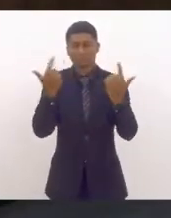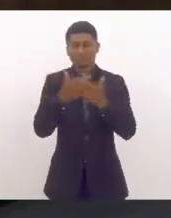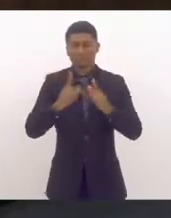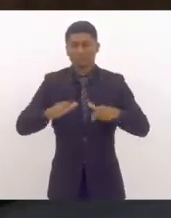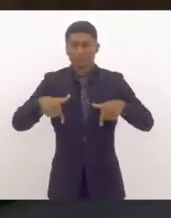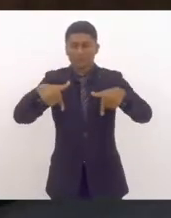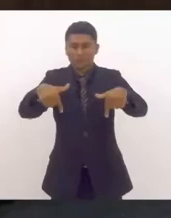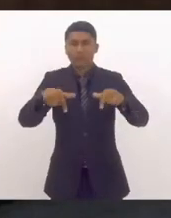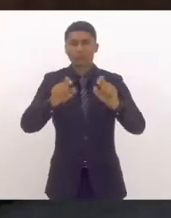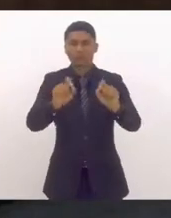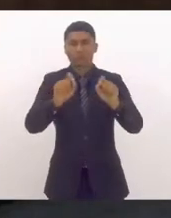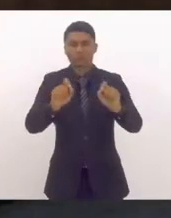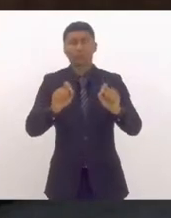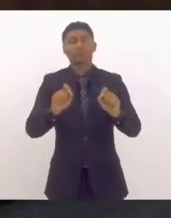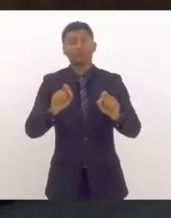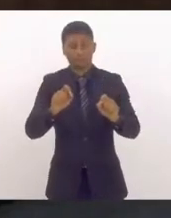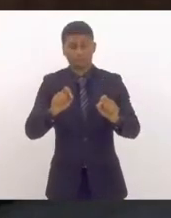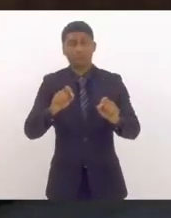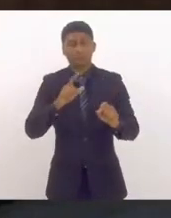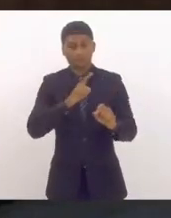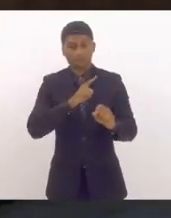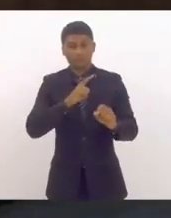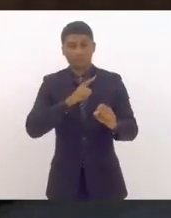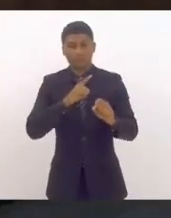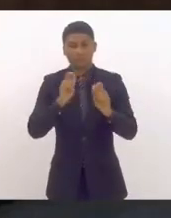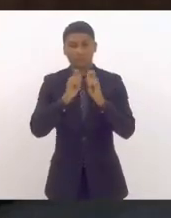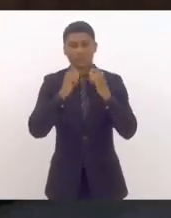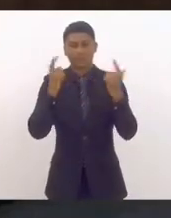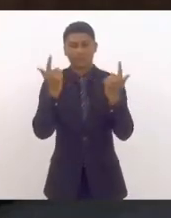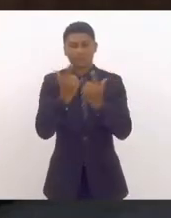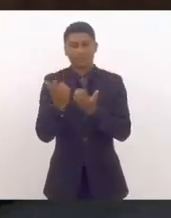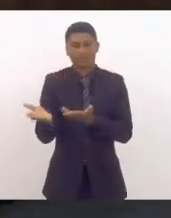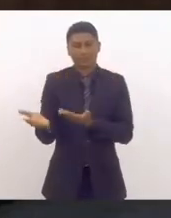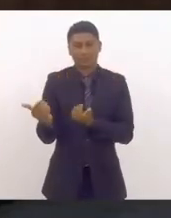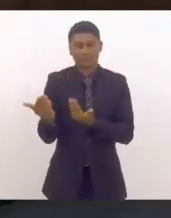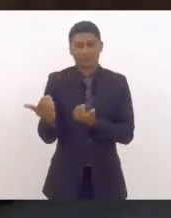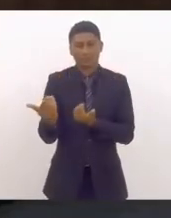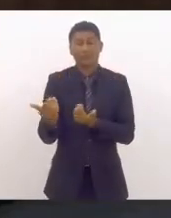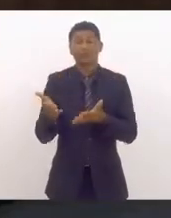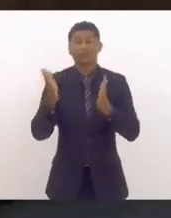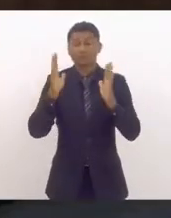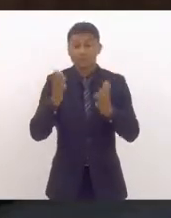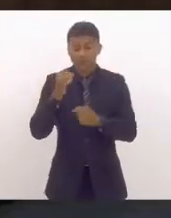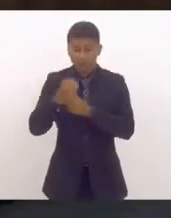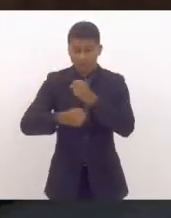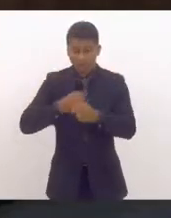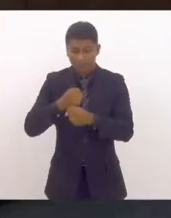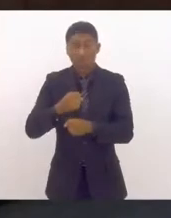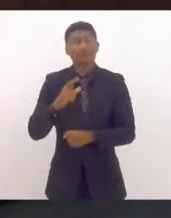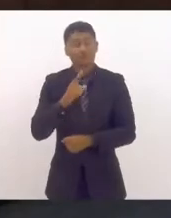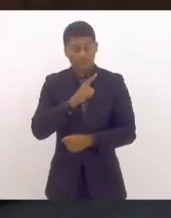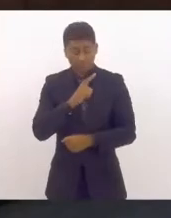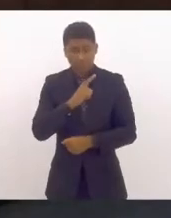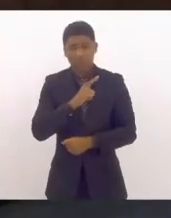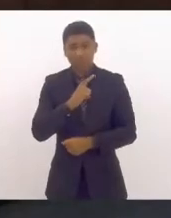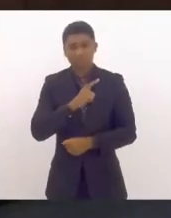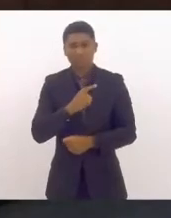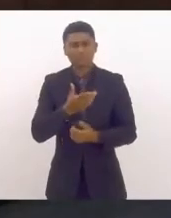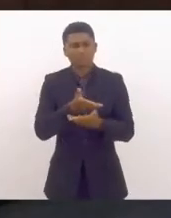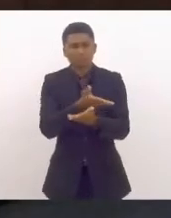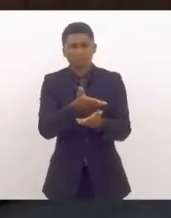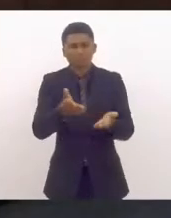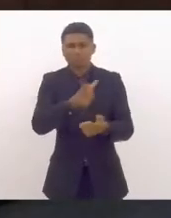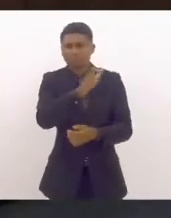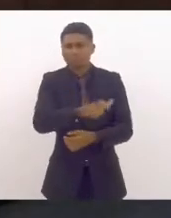Juvenil. Aconteceu a 13ª edição esse ano, e os parlamentares juvenis produziram diversos projetos de